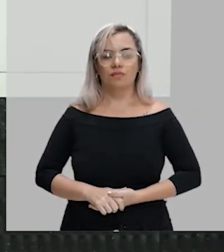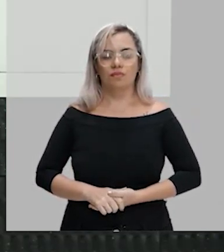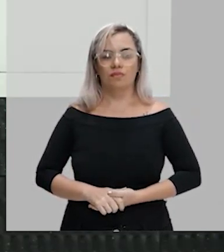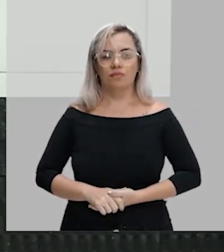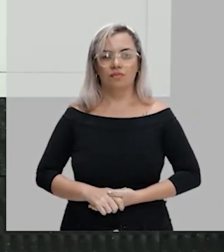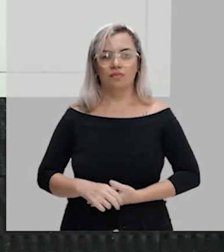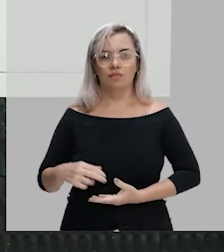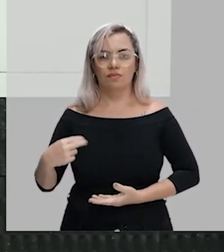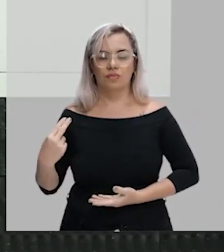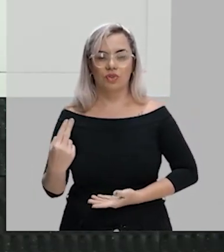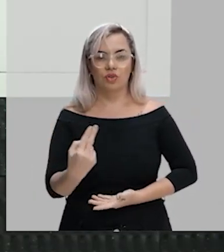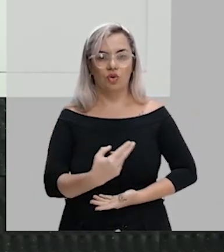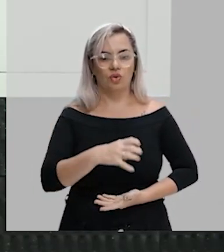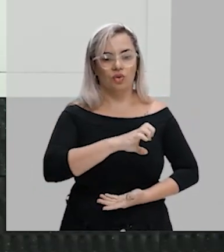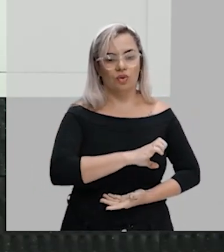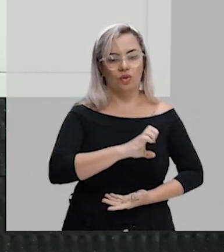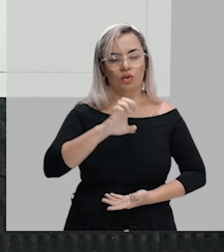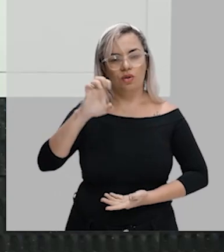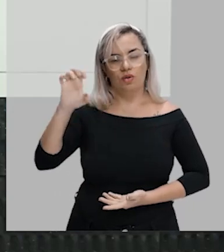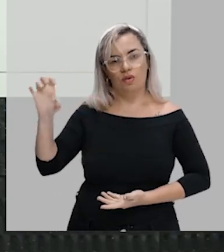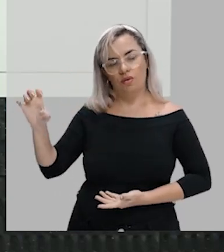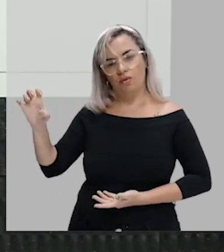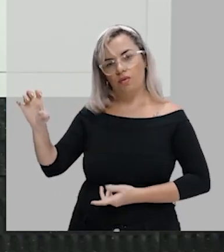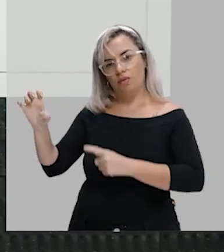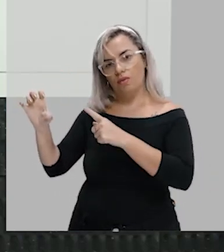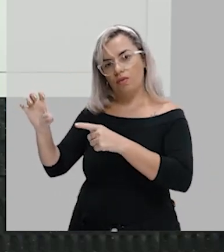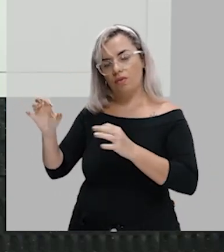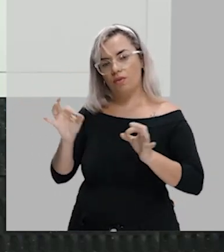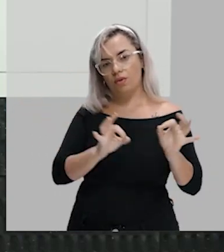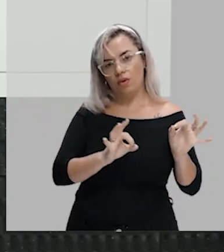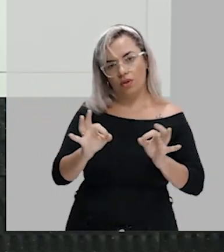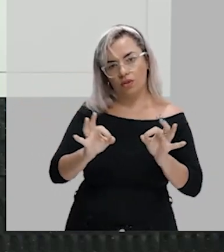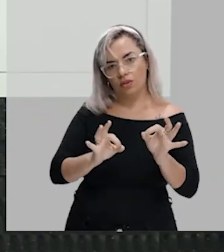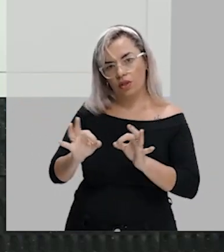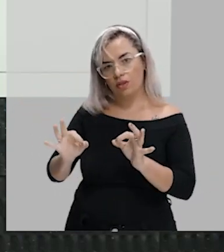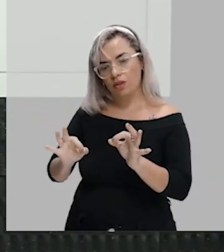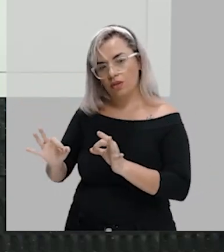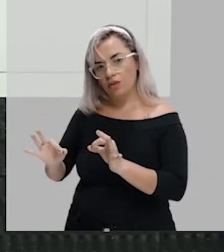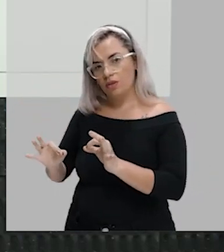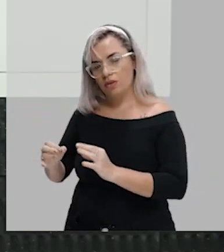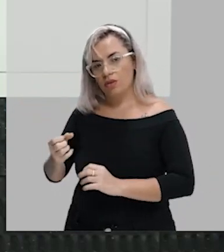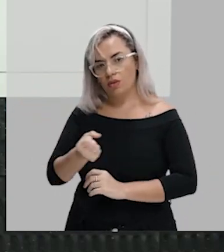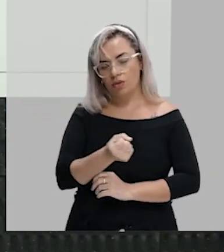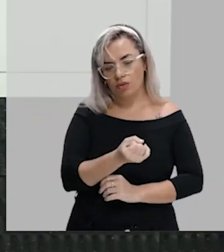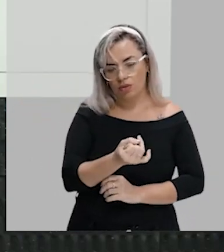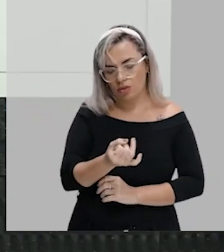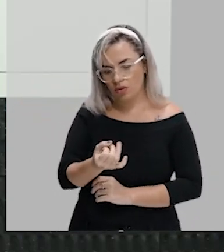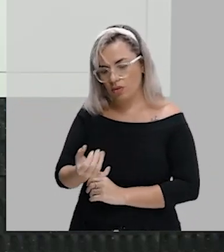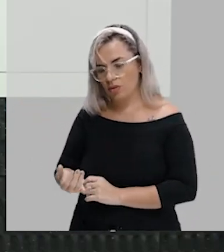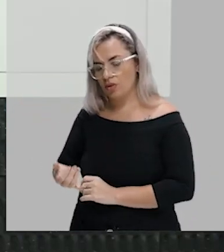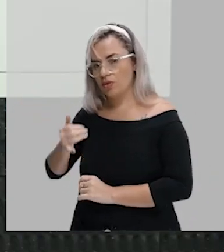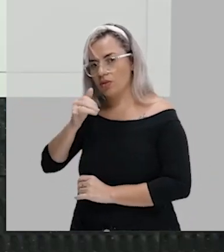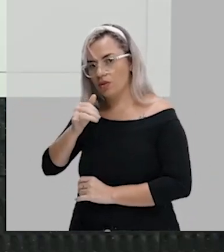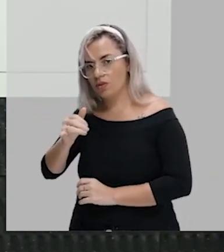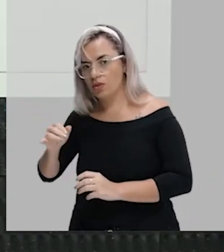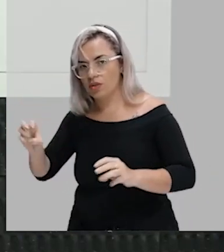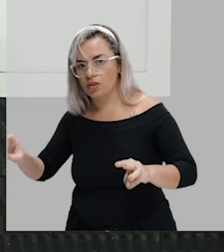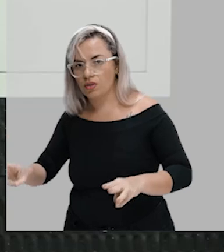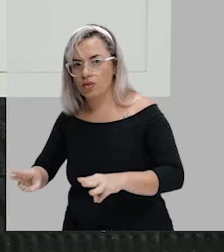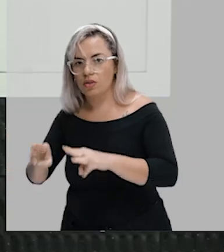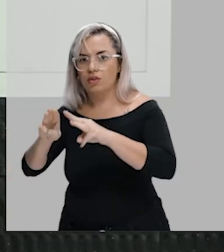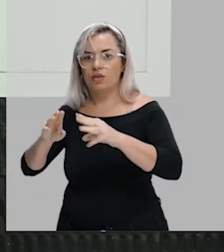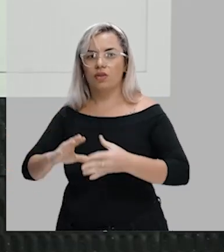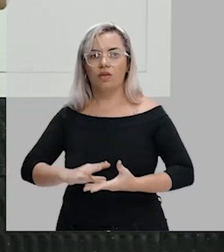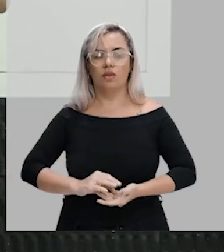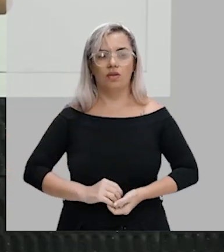O nosso espectro ele é arrumado de acordo com a quantidade de energia que essa onda tem.